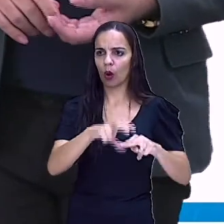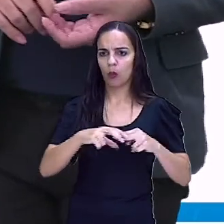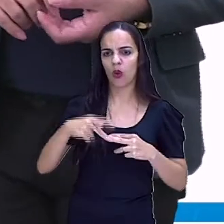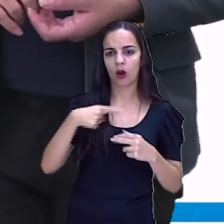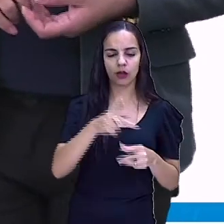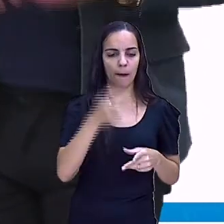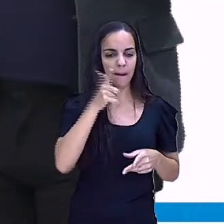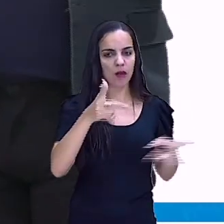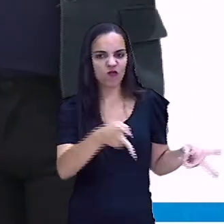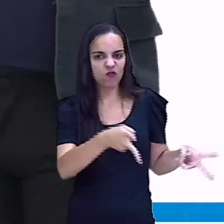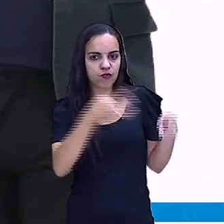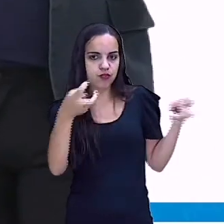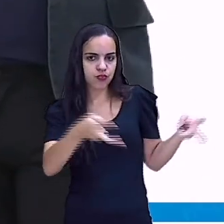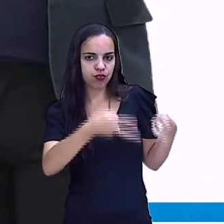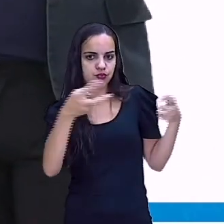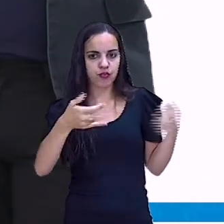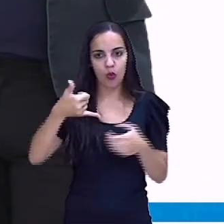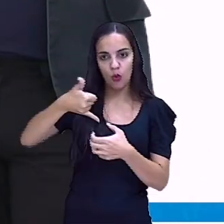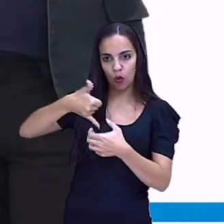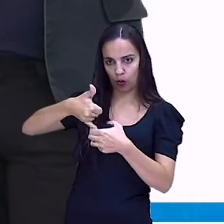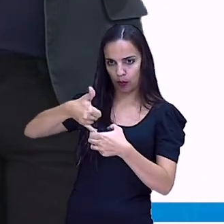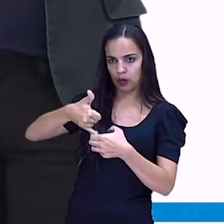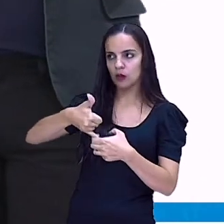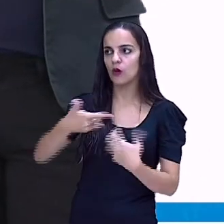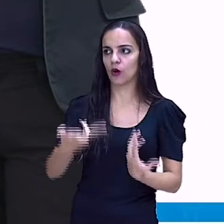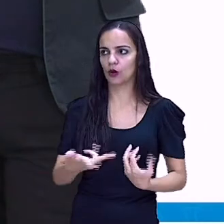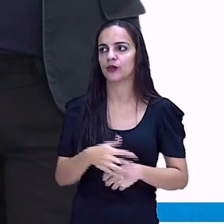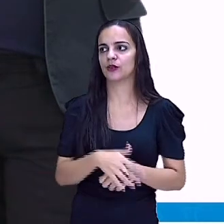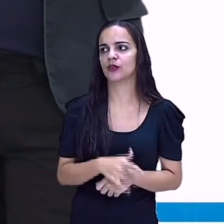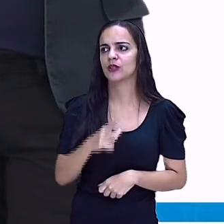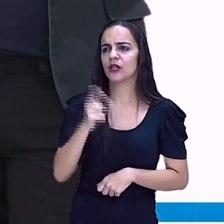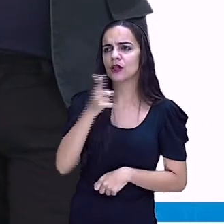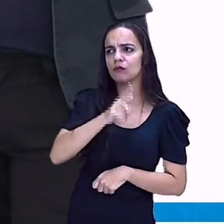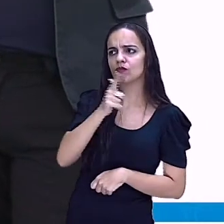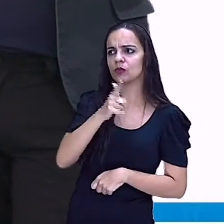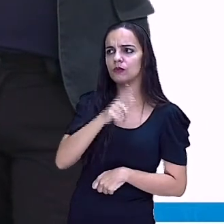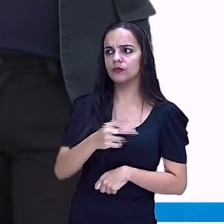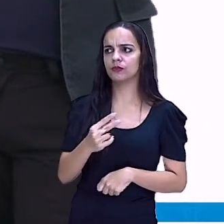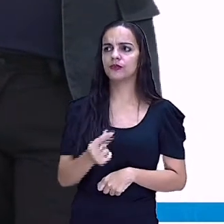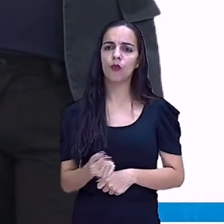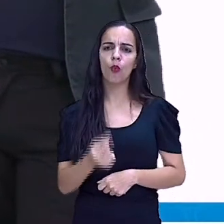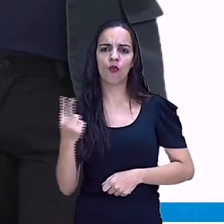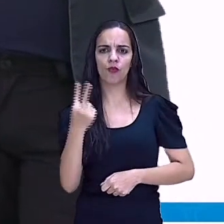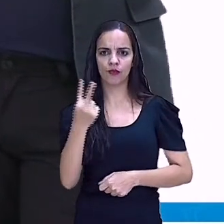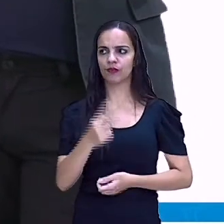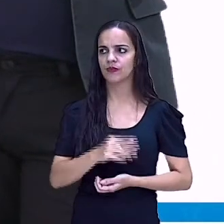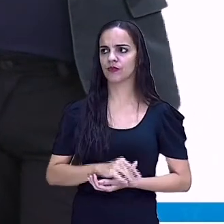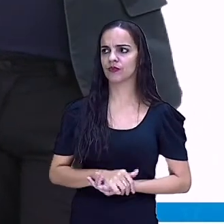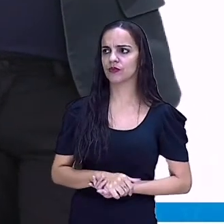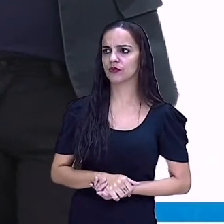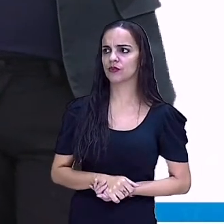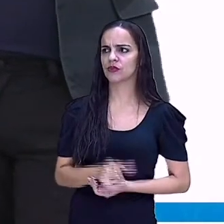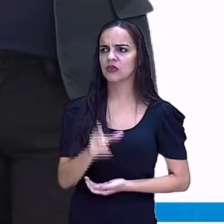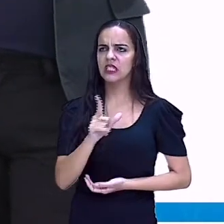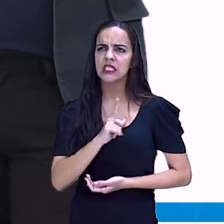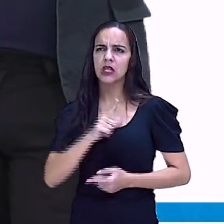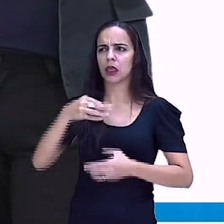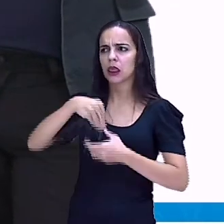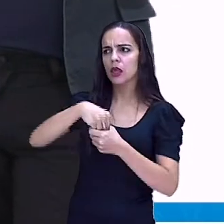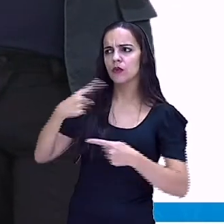petróleo no solo brasileiro. E desagradou grupos da